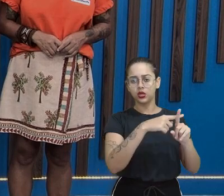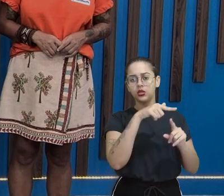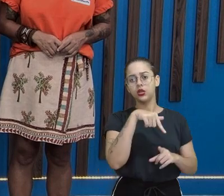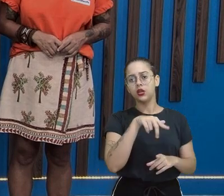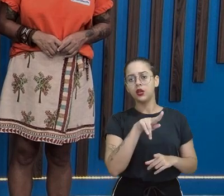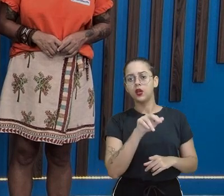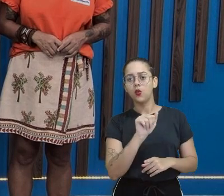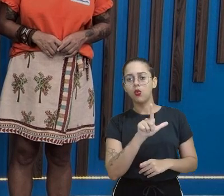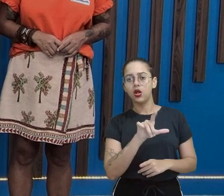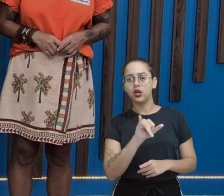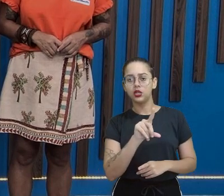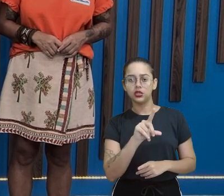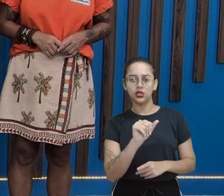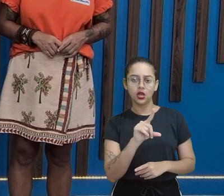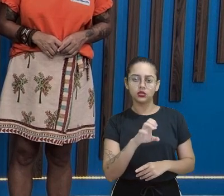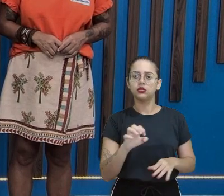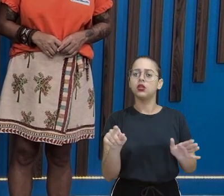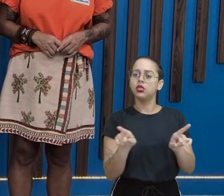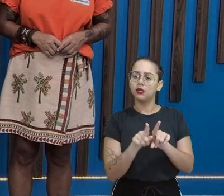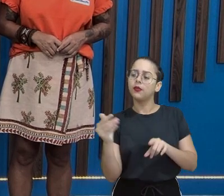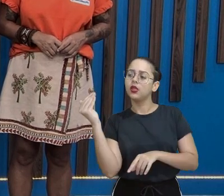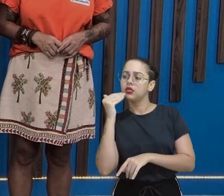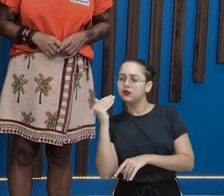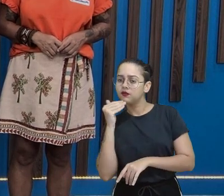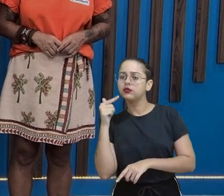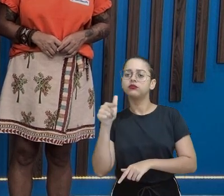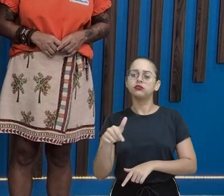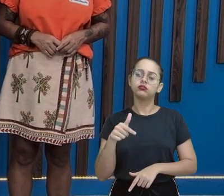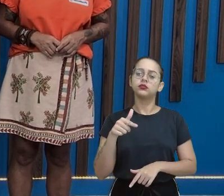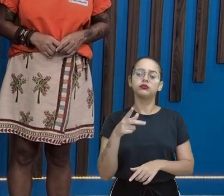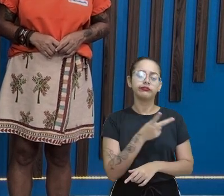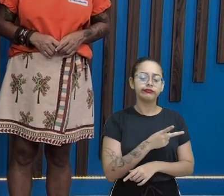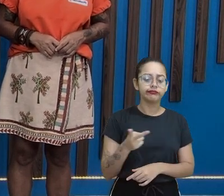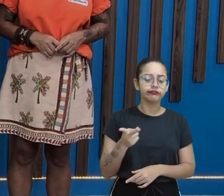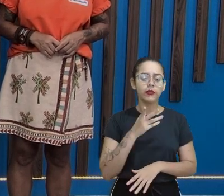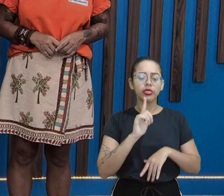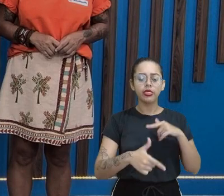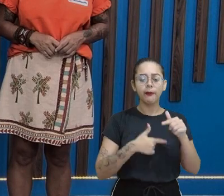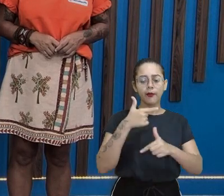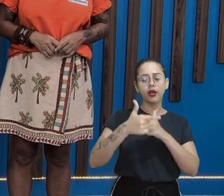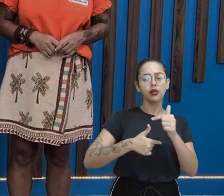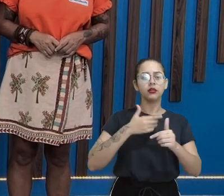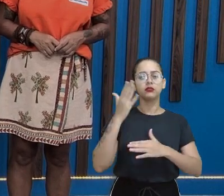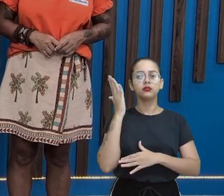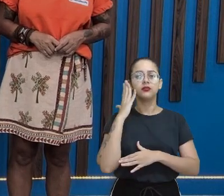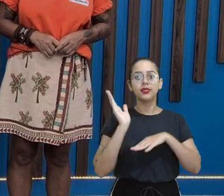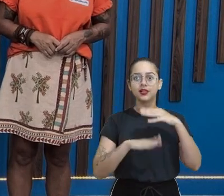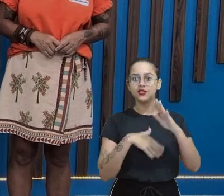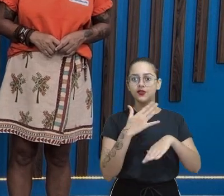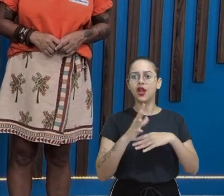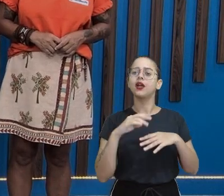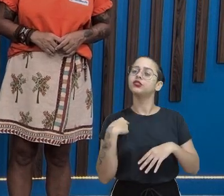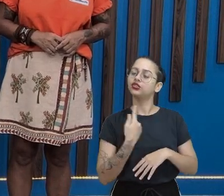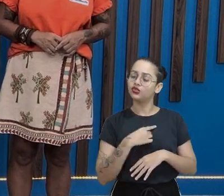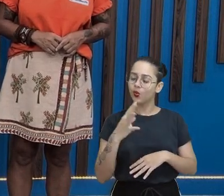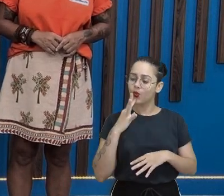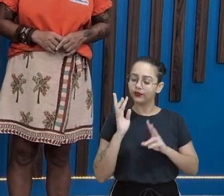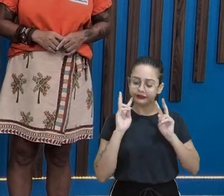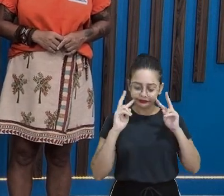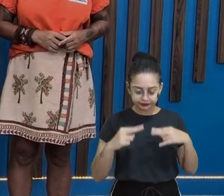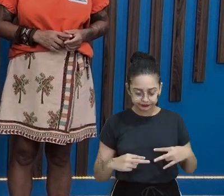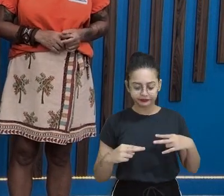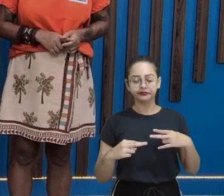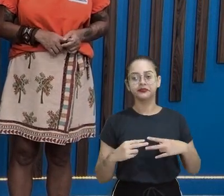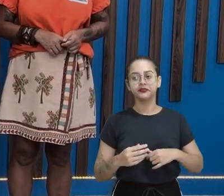que isso seja trabalhado, né? E nesse trabalhar a gente vai aí se conhecendo. Então,